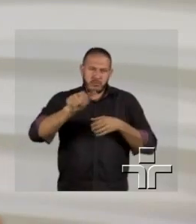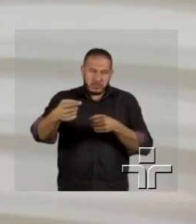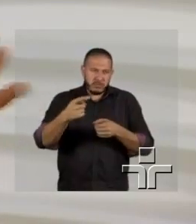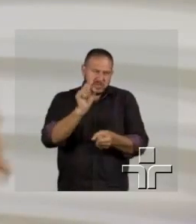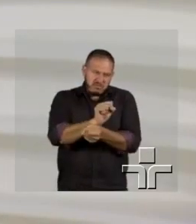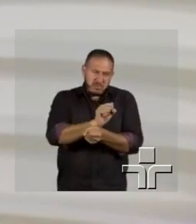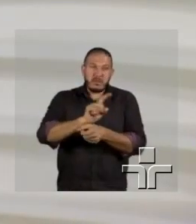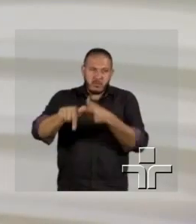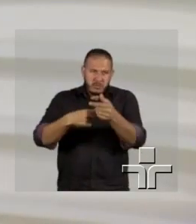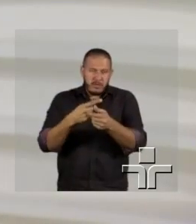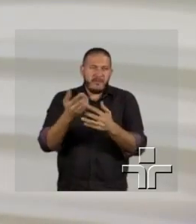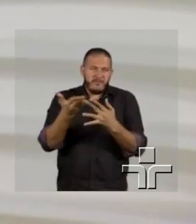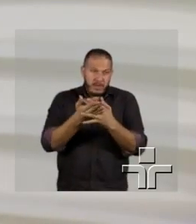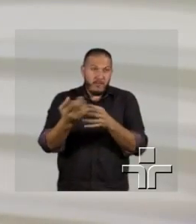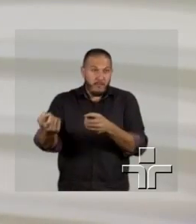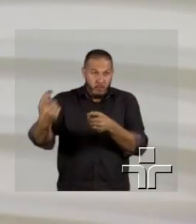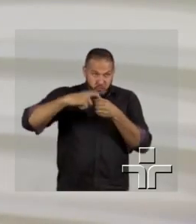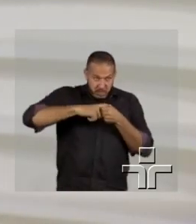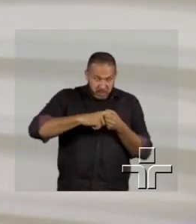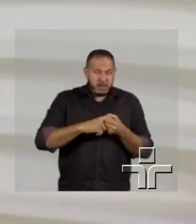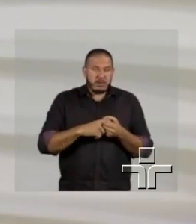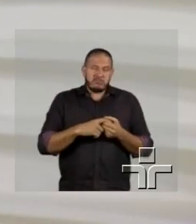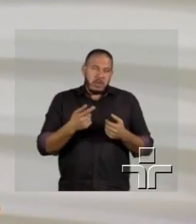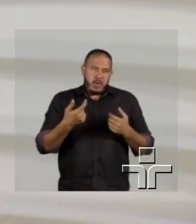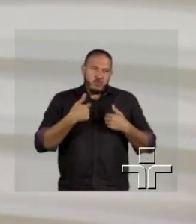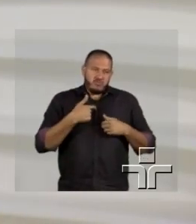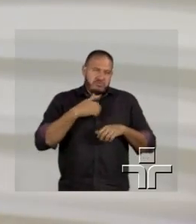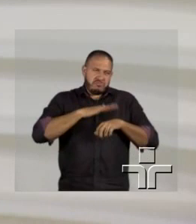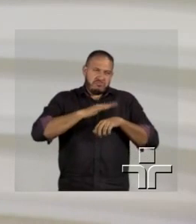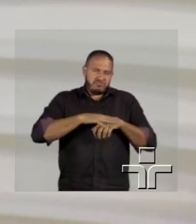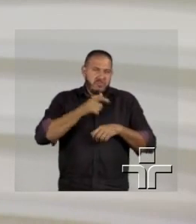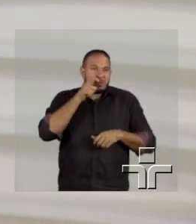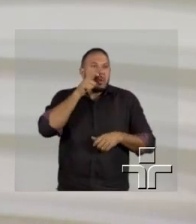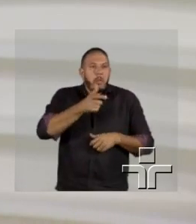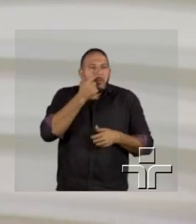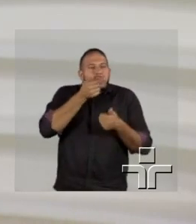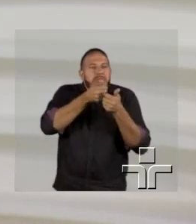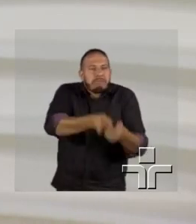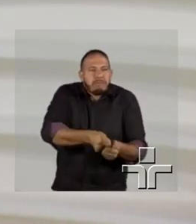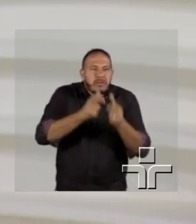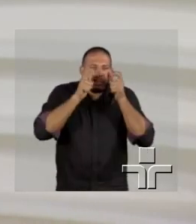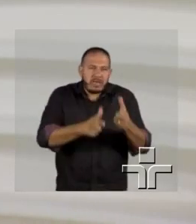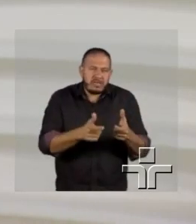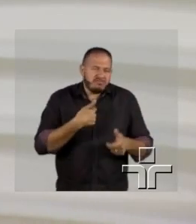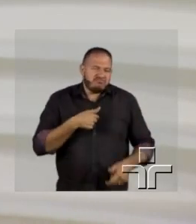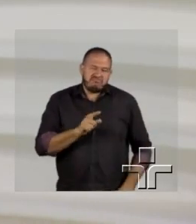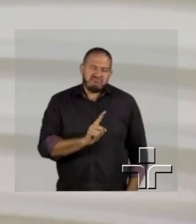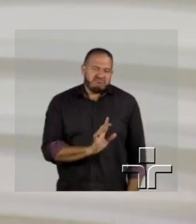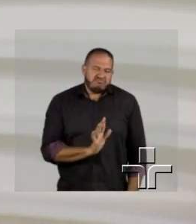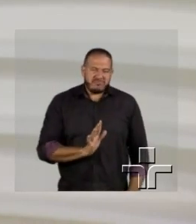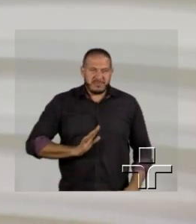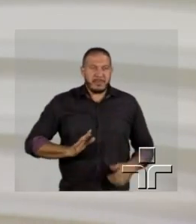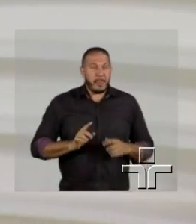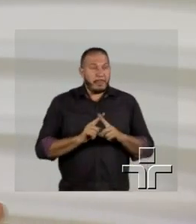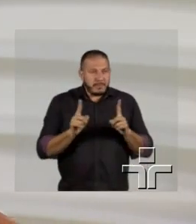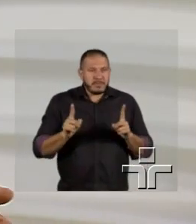vejo a situação do filho do presidente, qualquer dos filhos, é sempre uma situação muito